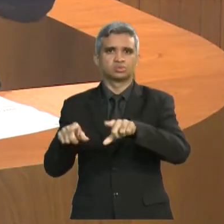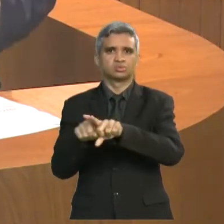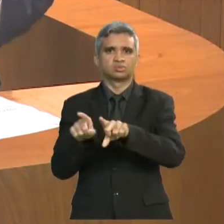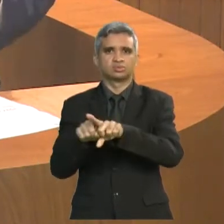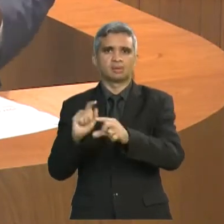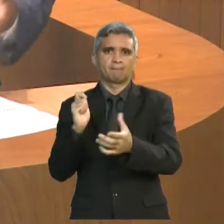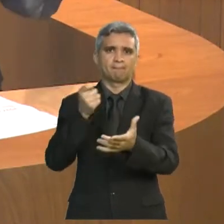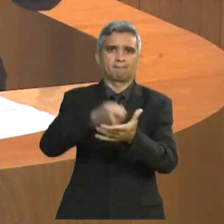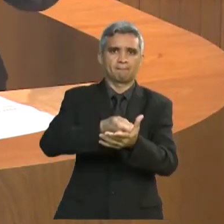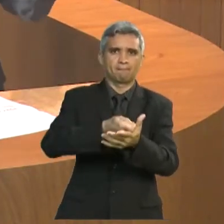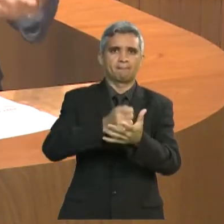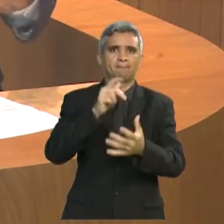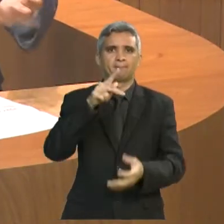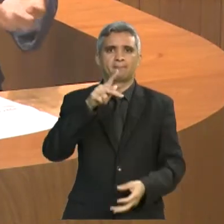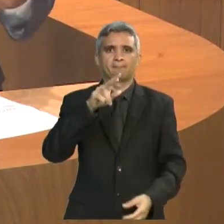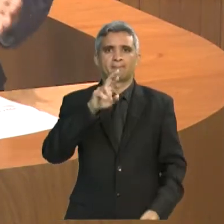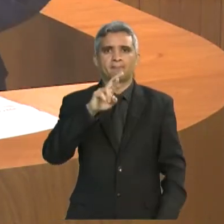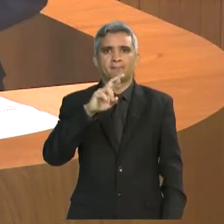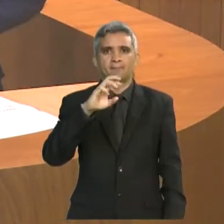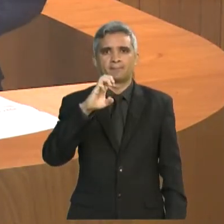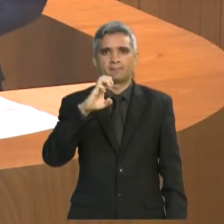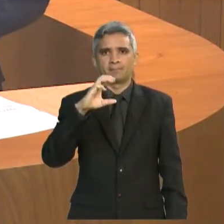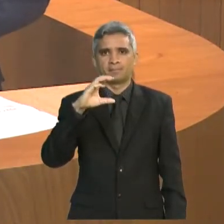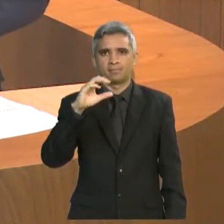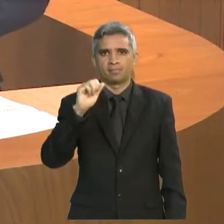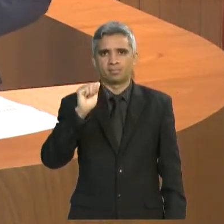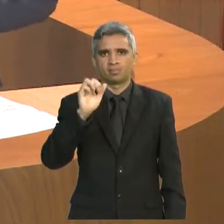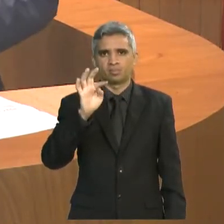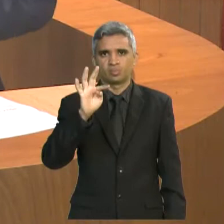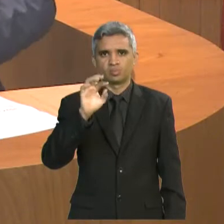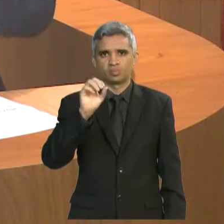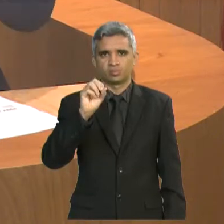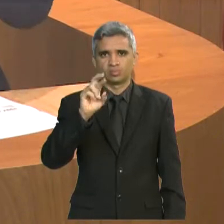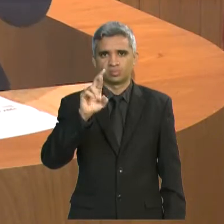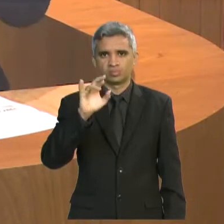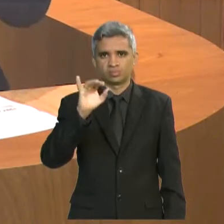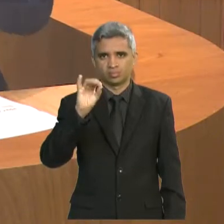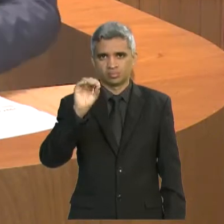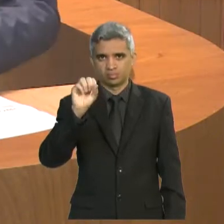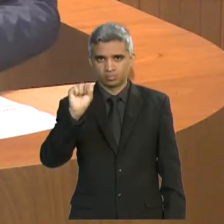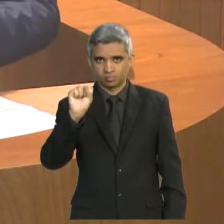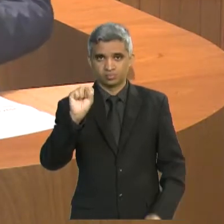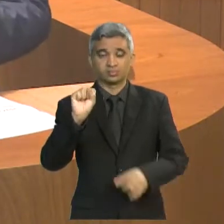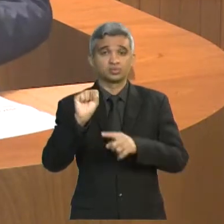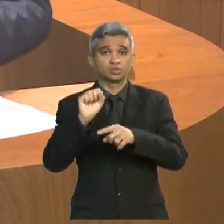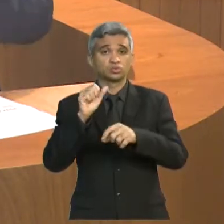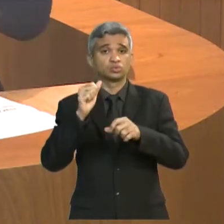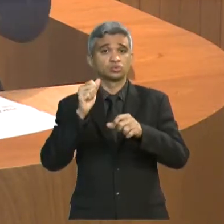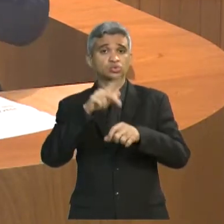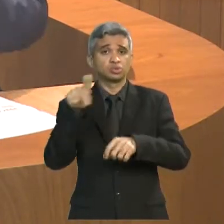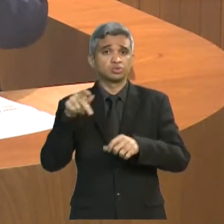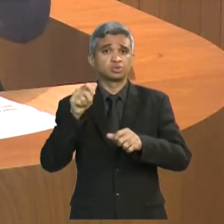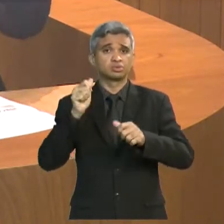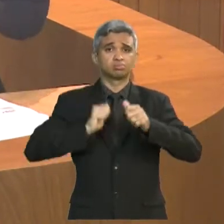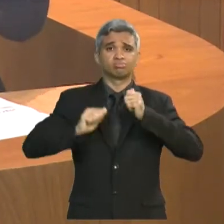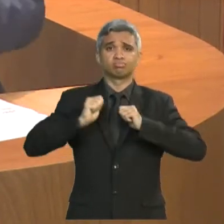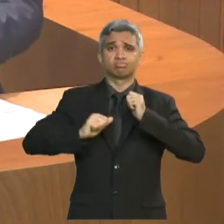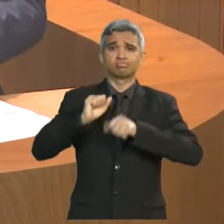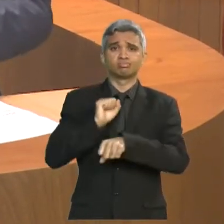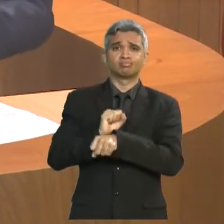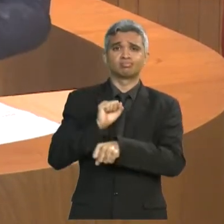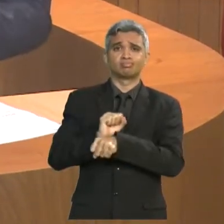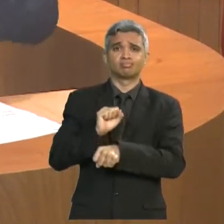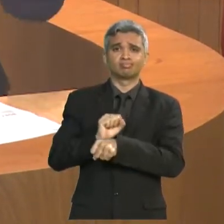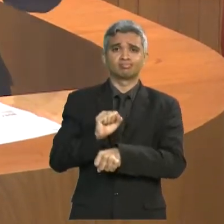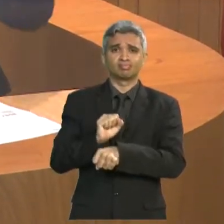seja feito o pagamento e seja utilizado para o pagamento professores então multifunções aguardo esse pagamento muitos professores já se